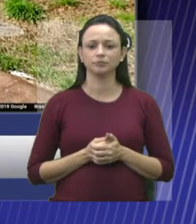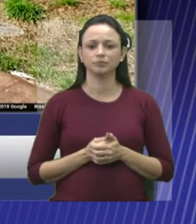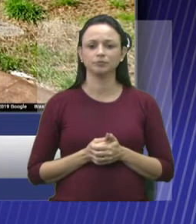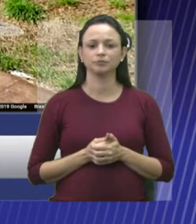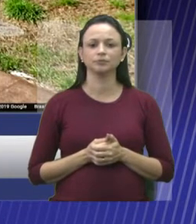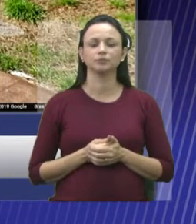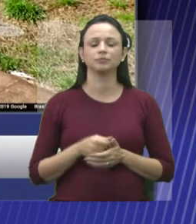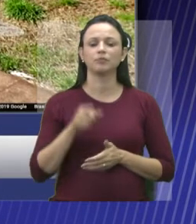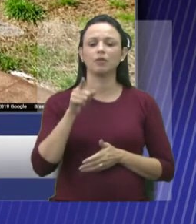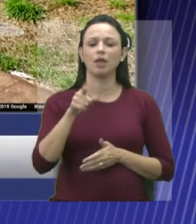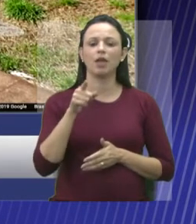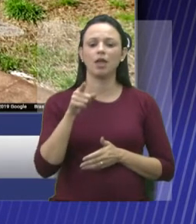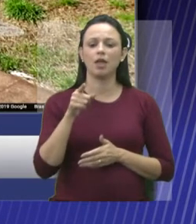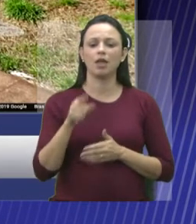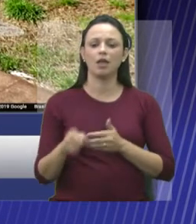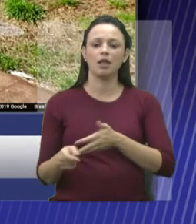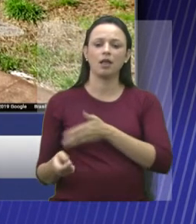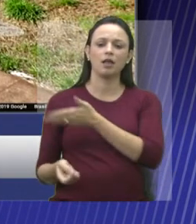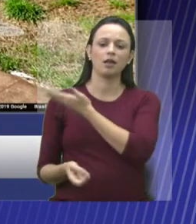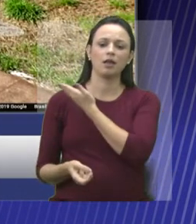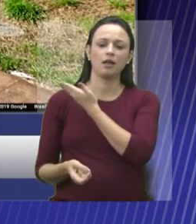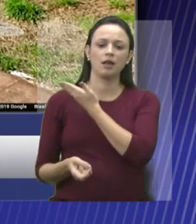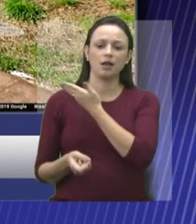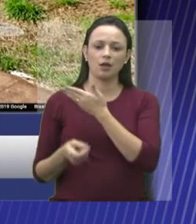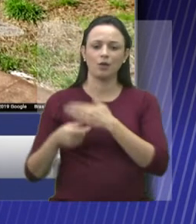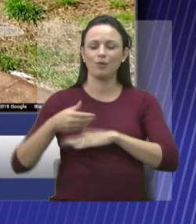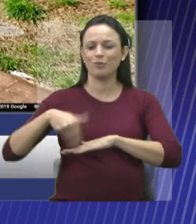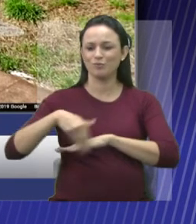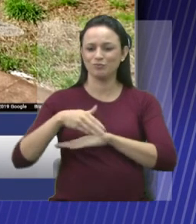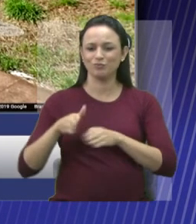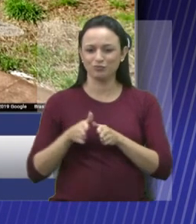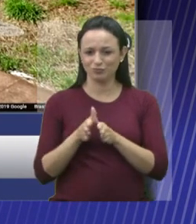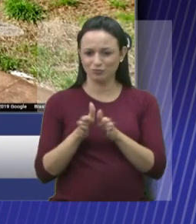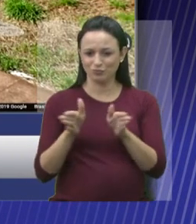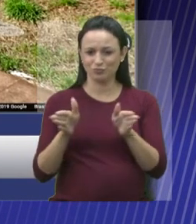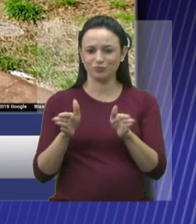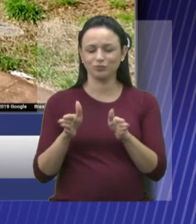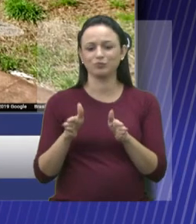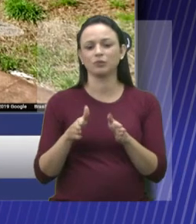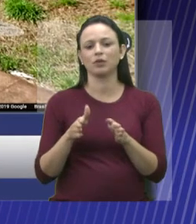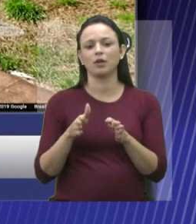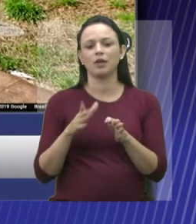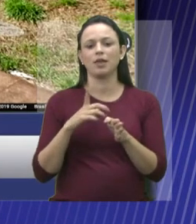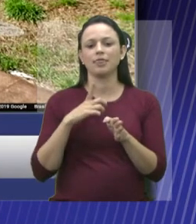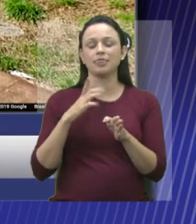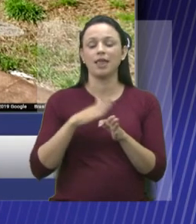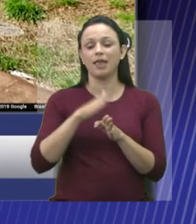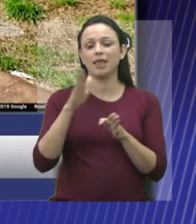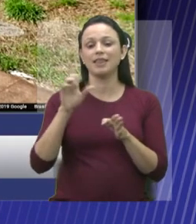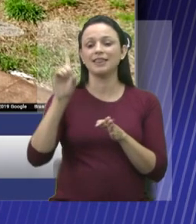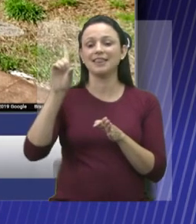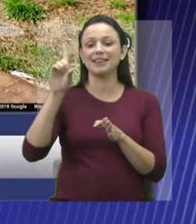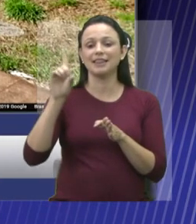Esse trecho é um trecho, como eu já disse, do lado direito descendo, do lado esquerdo, perdão,